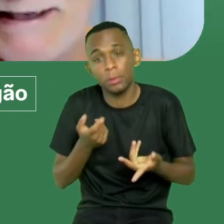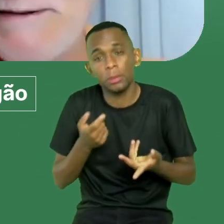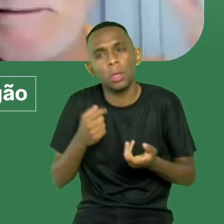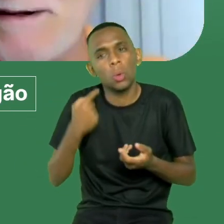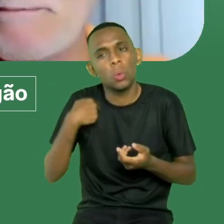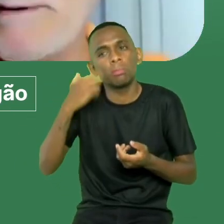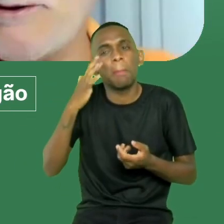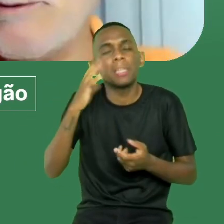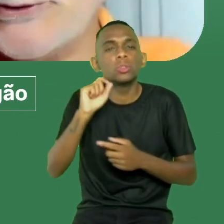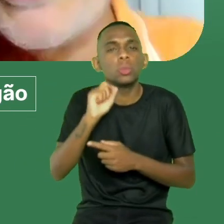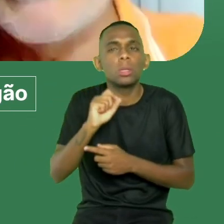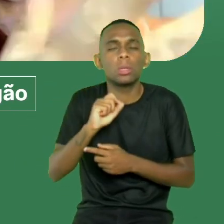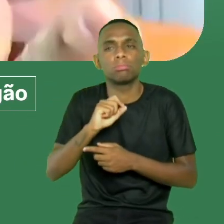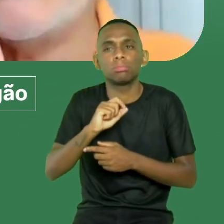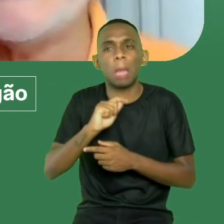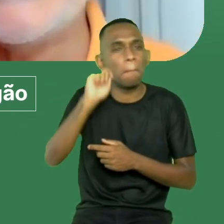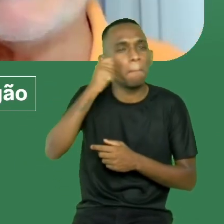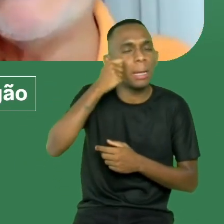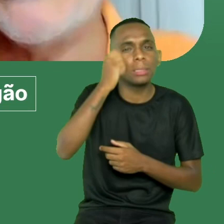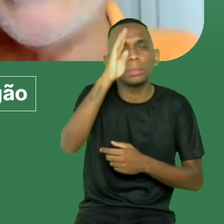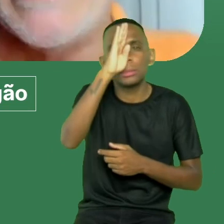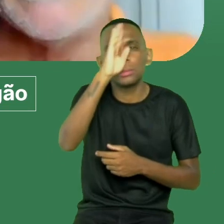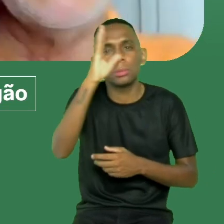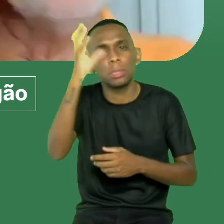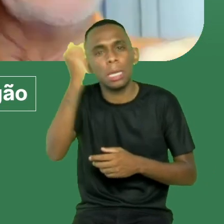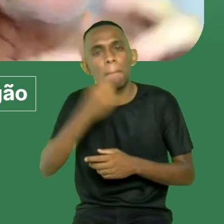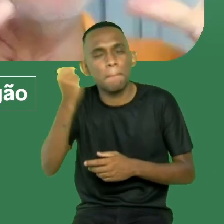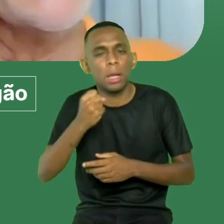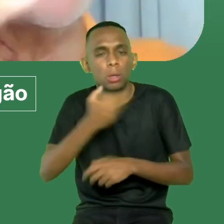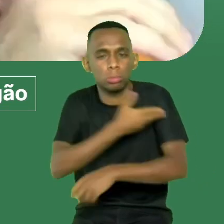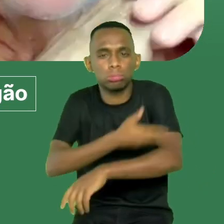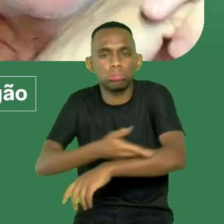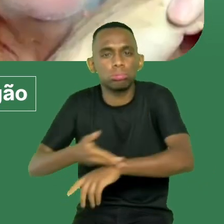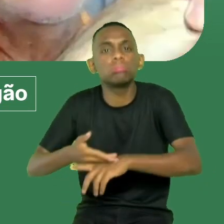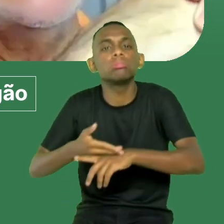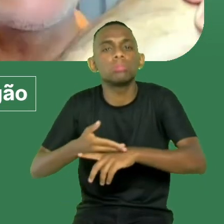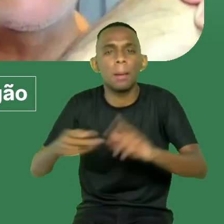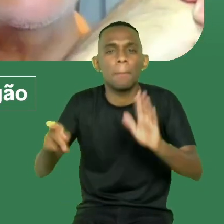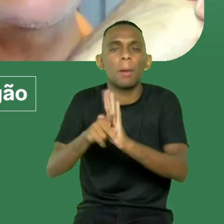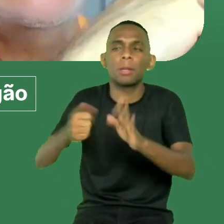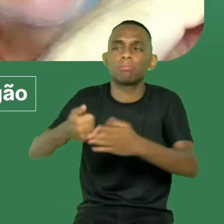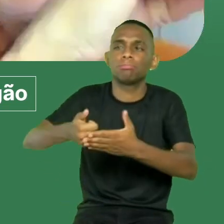assim, como o cinema no ar, preto e branco, né?